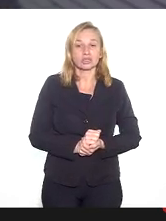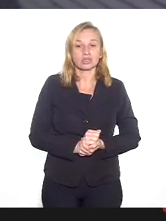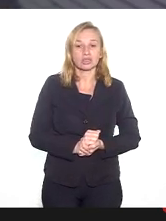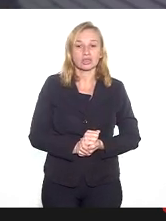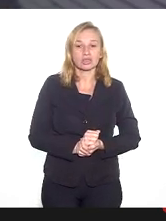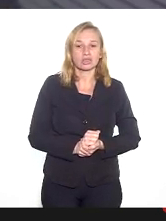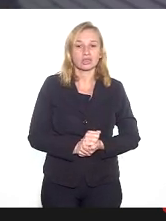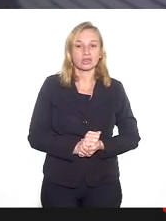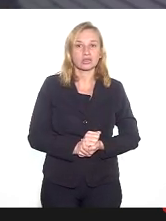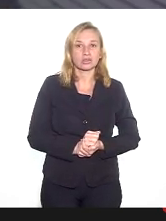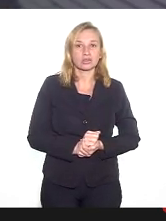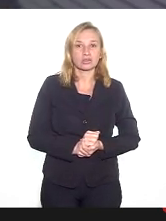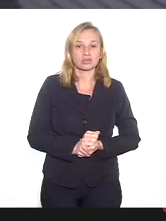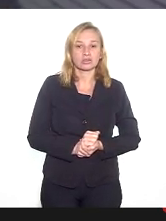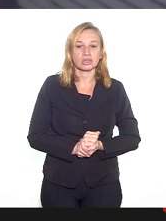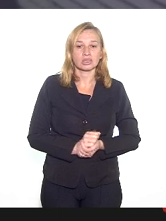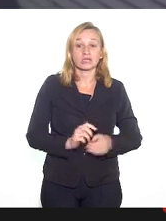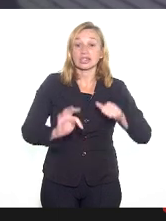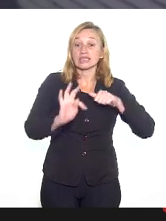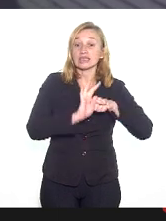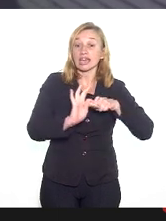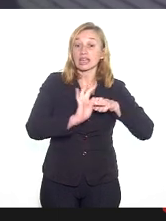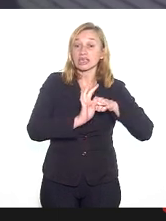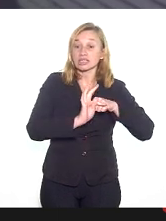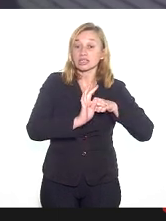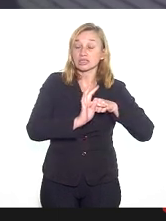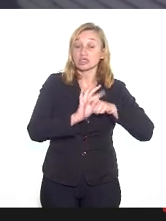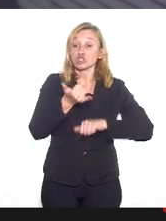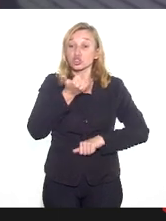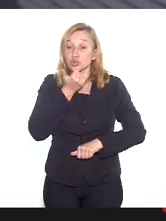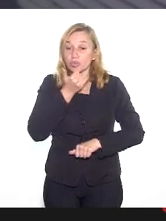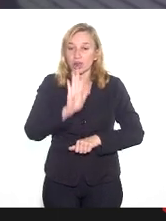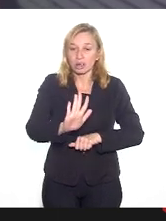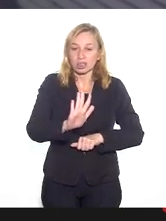referente a técnicos